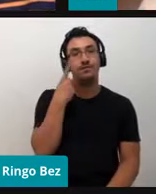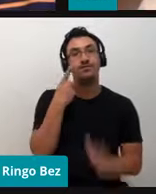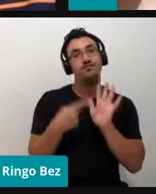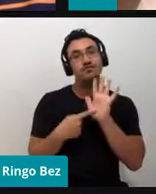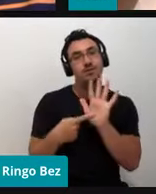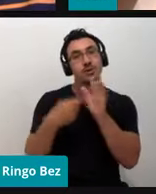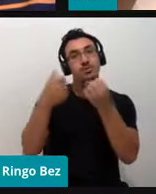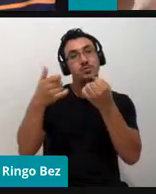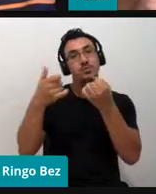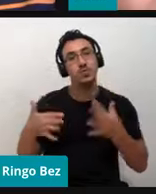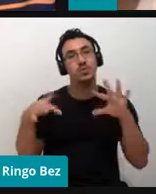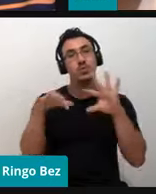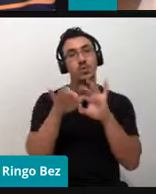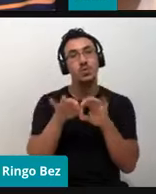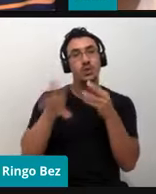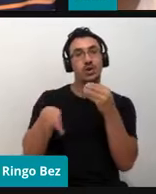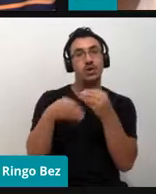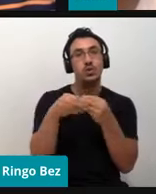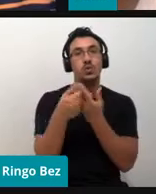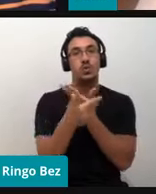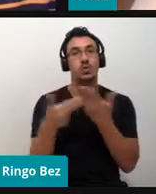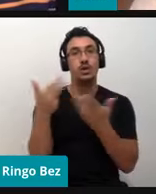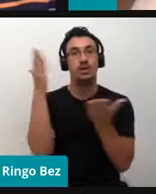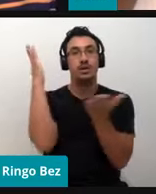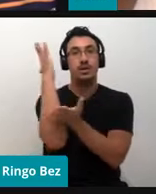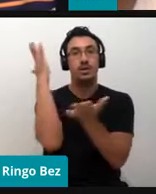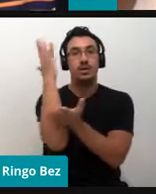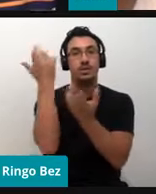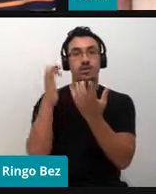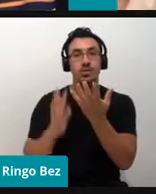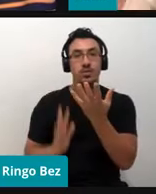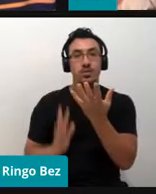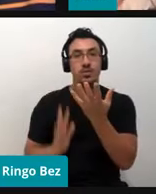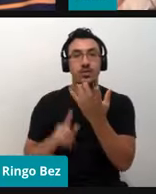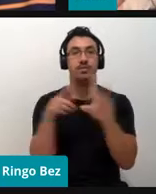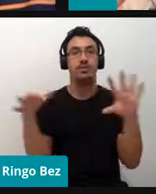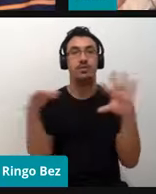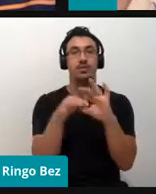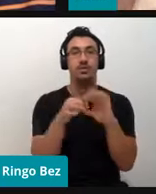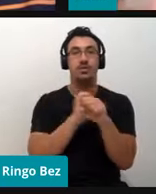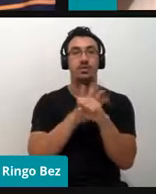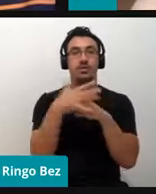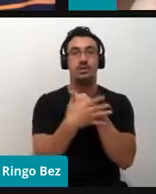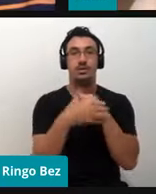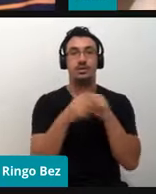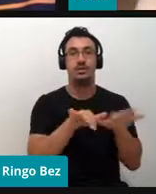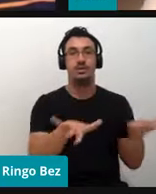essa questão aí do desmatamento, principalmente, e a sua relação com a Covid, não é?